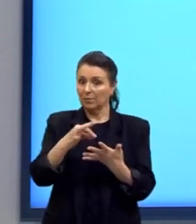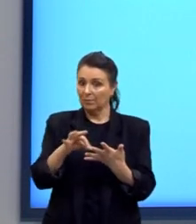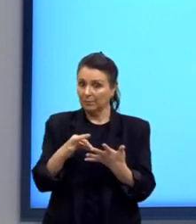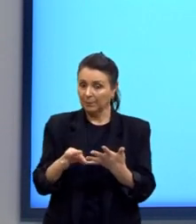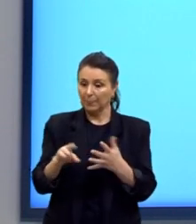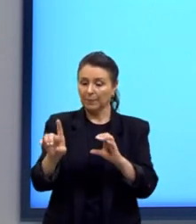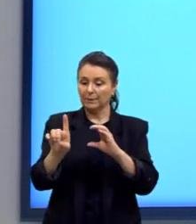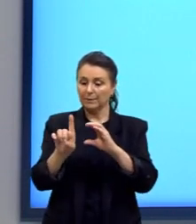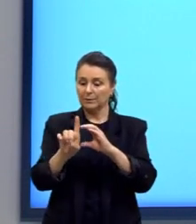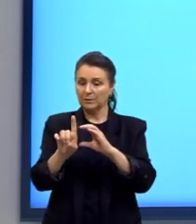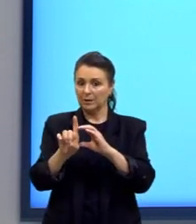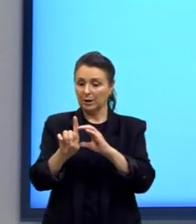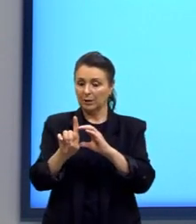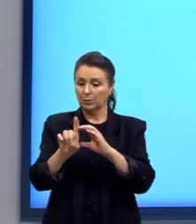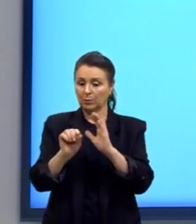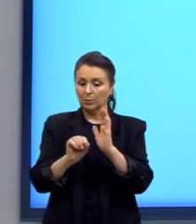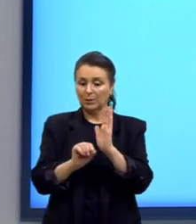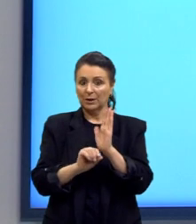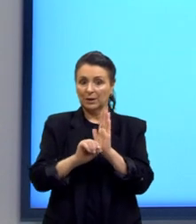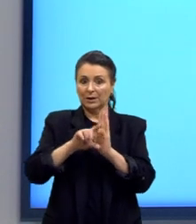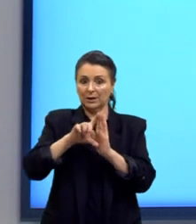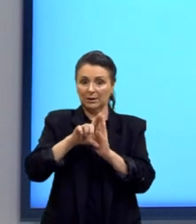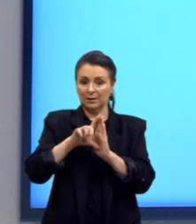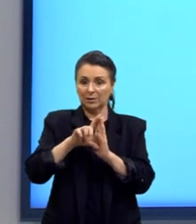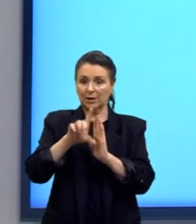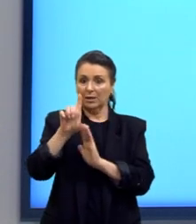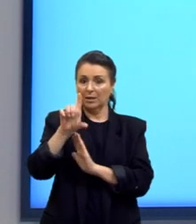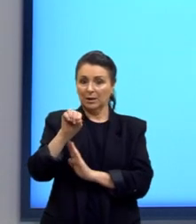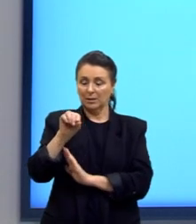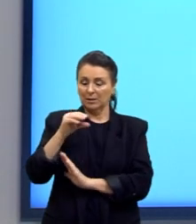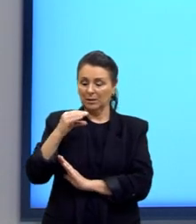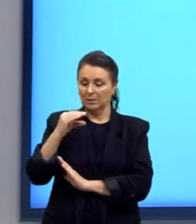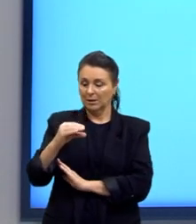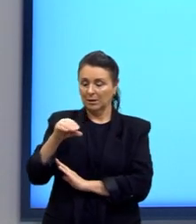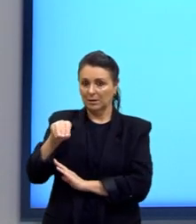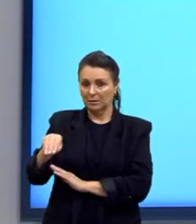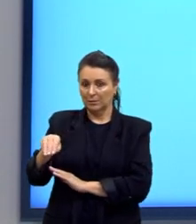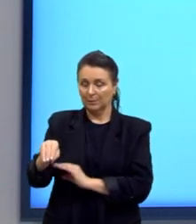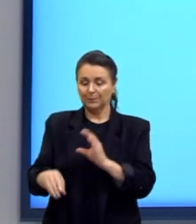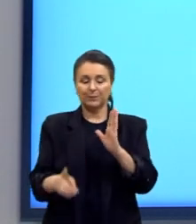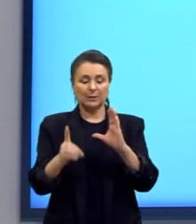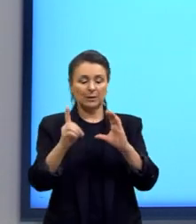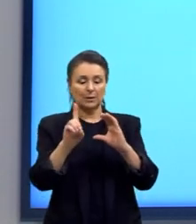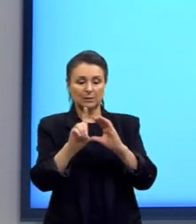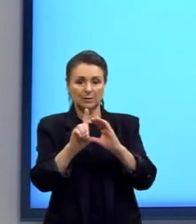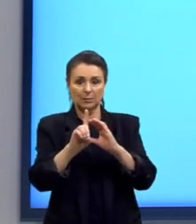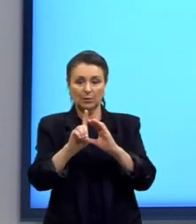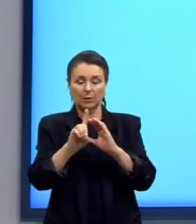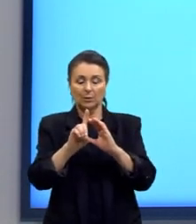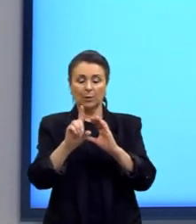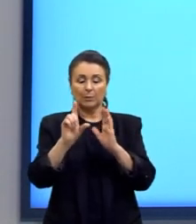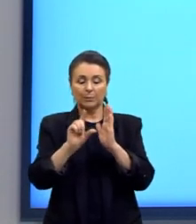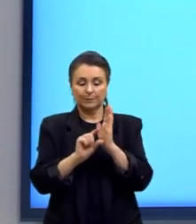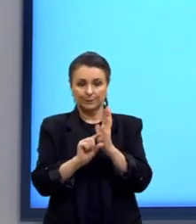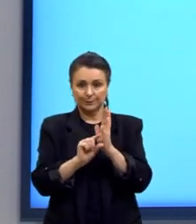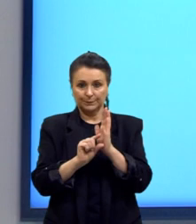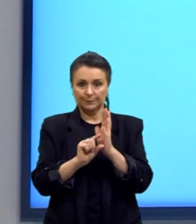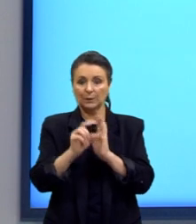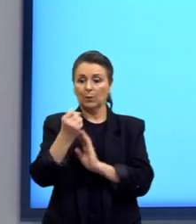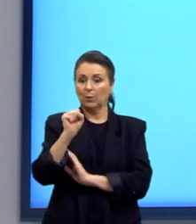o diâmetro o d maiúsculo que mede 10 centímetros o diâmetro d minúsculo que mede